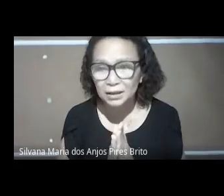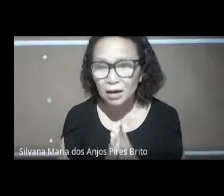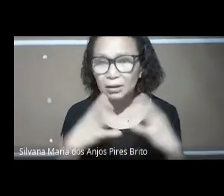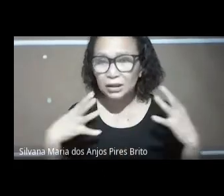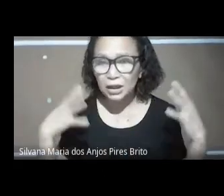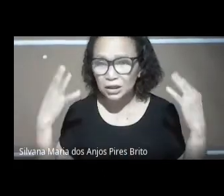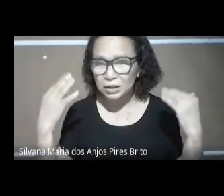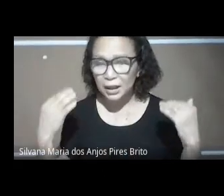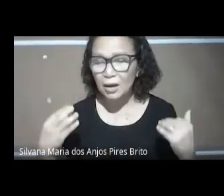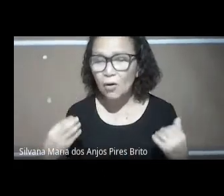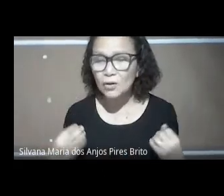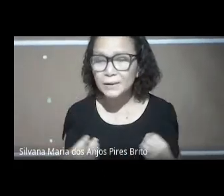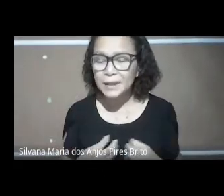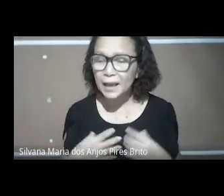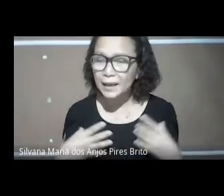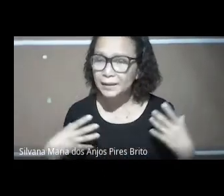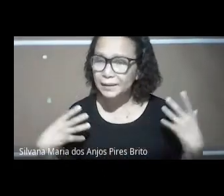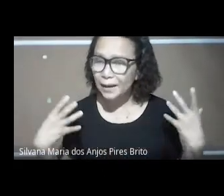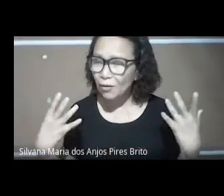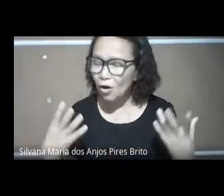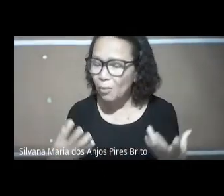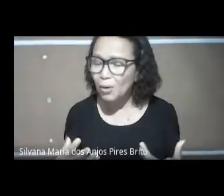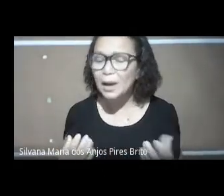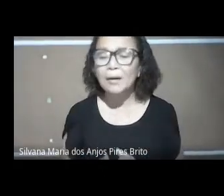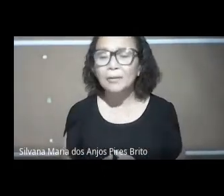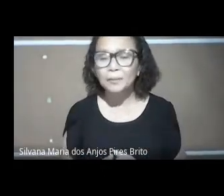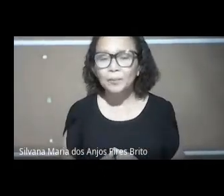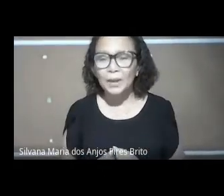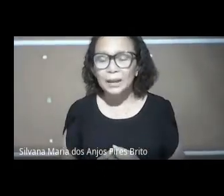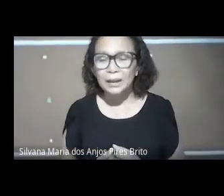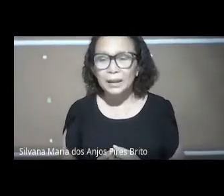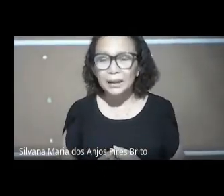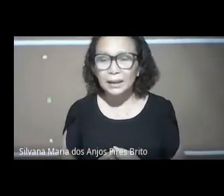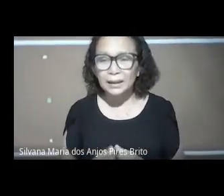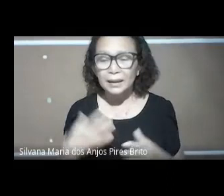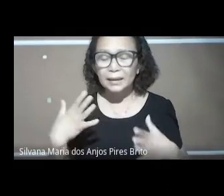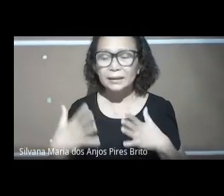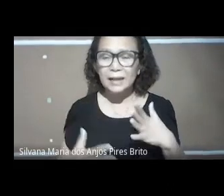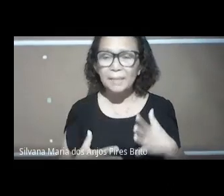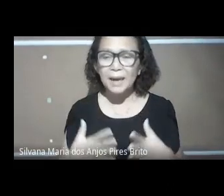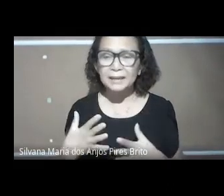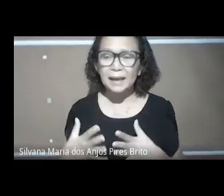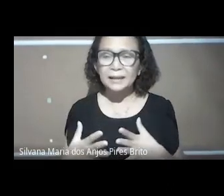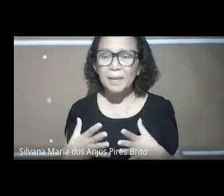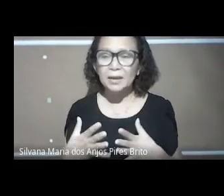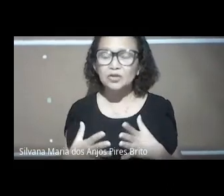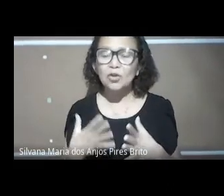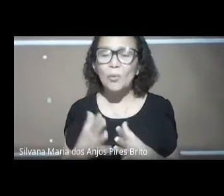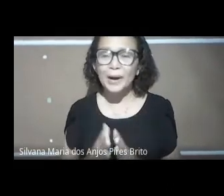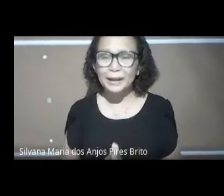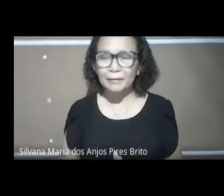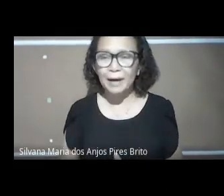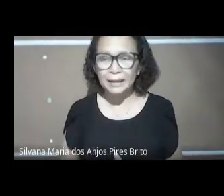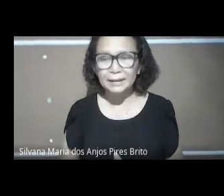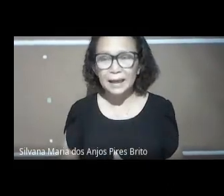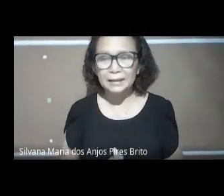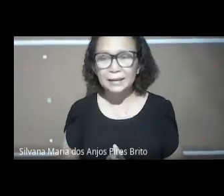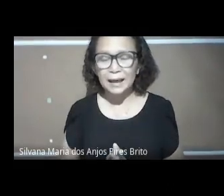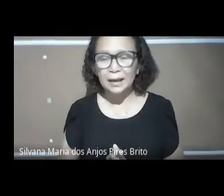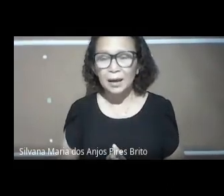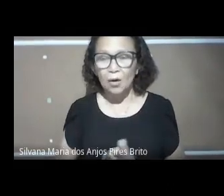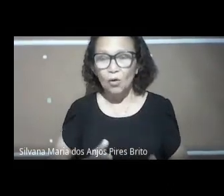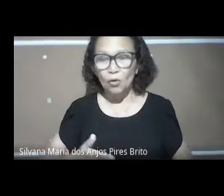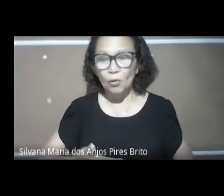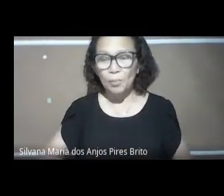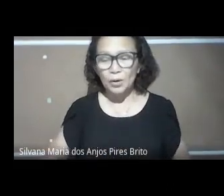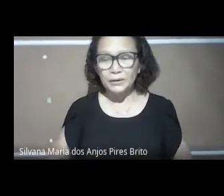uma questão da gente ter consciência corporal e saber exatamente como é que vai